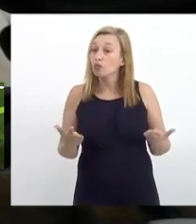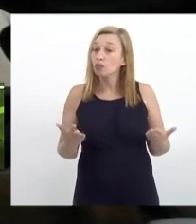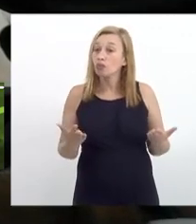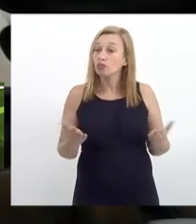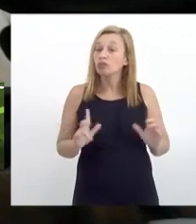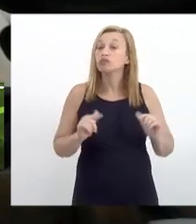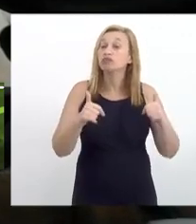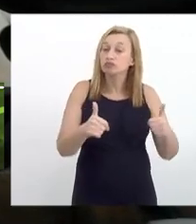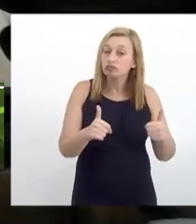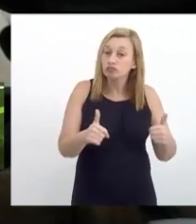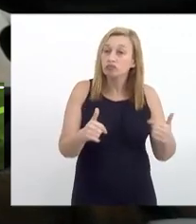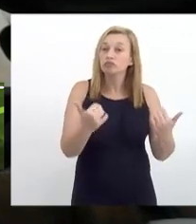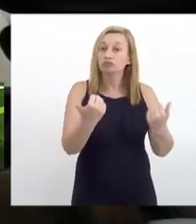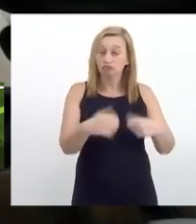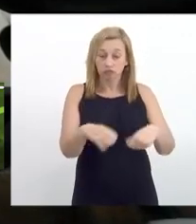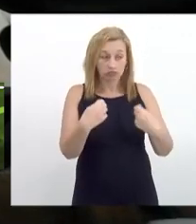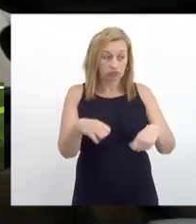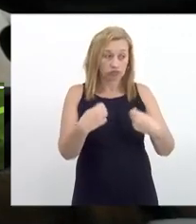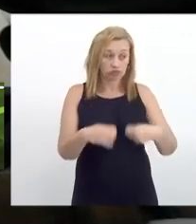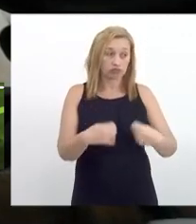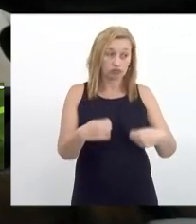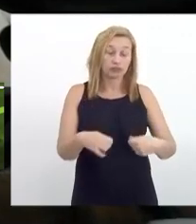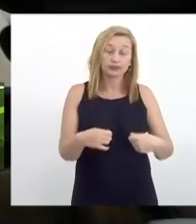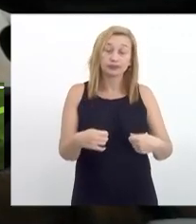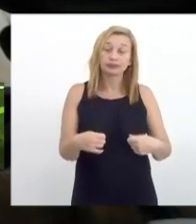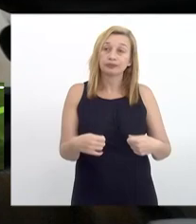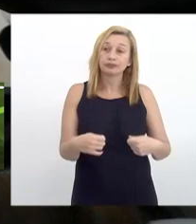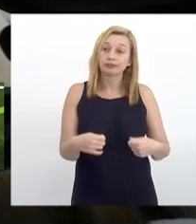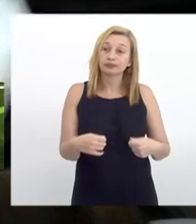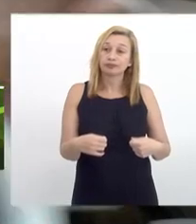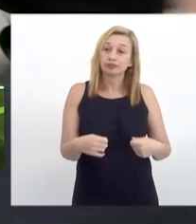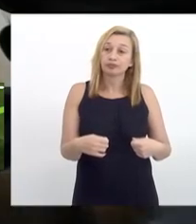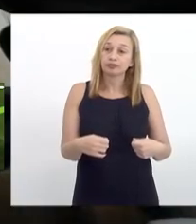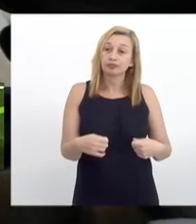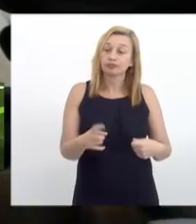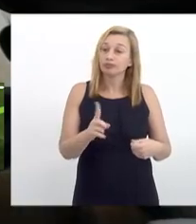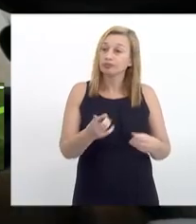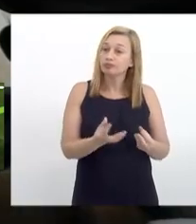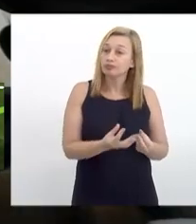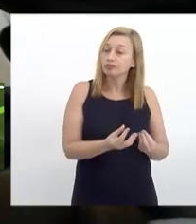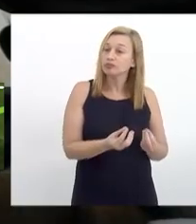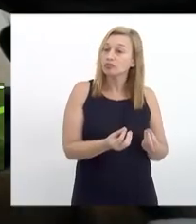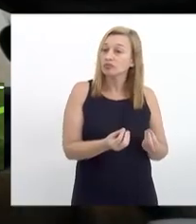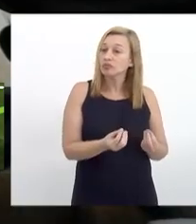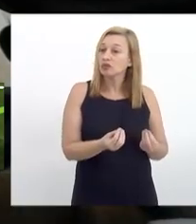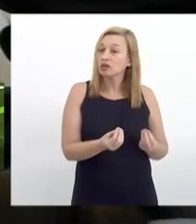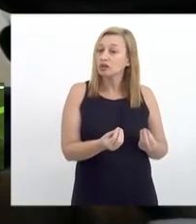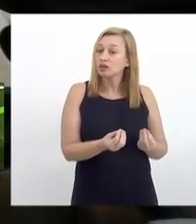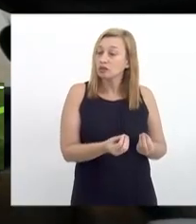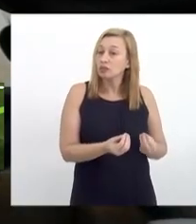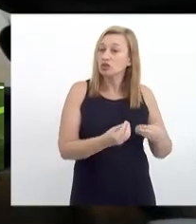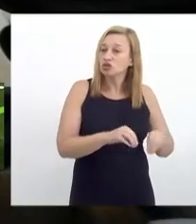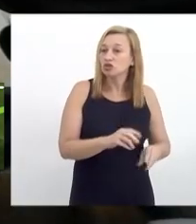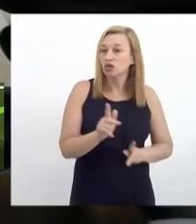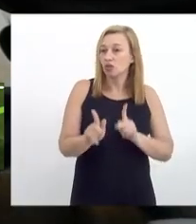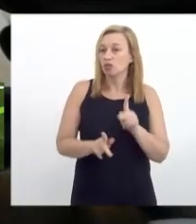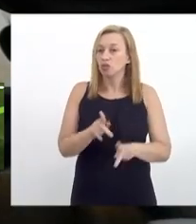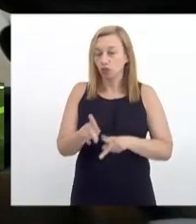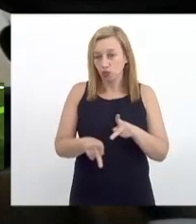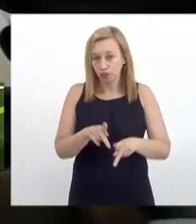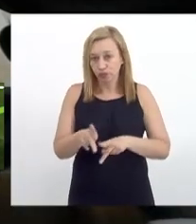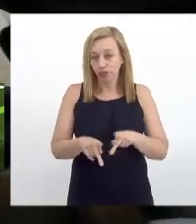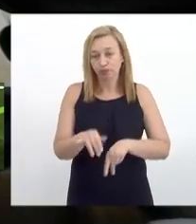que teremos para não inviabilizar a possibilidade de sobrevivência da população